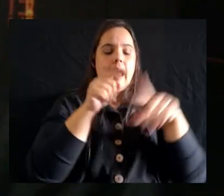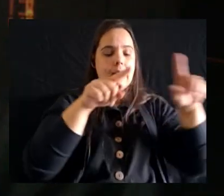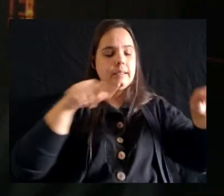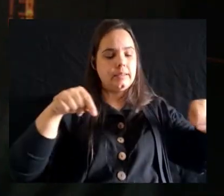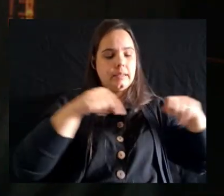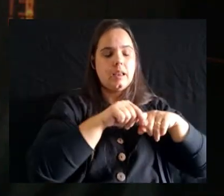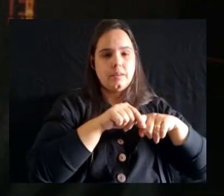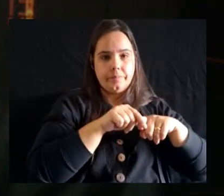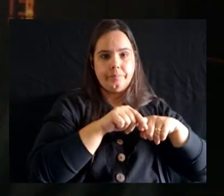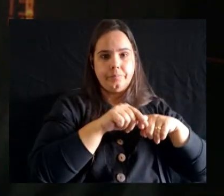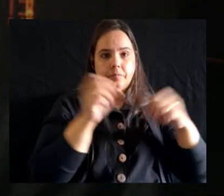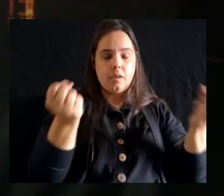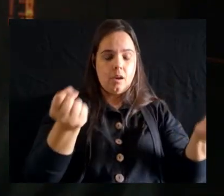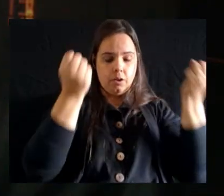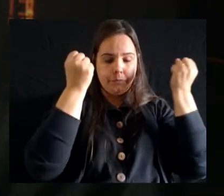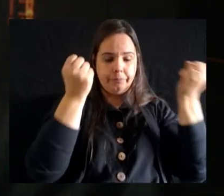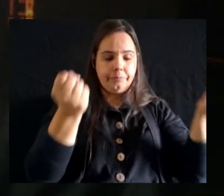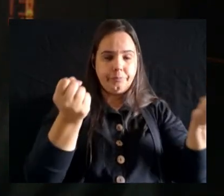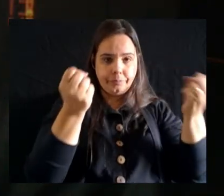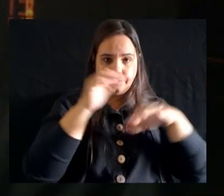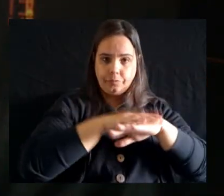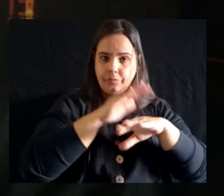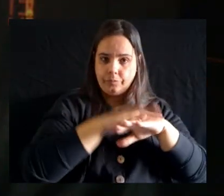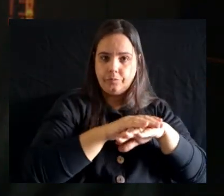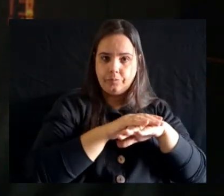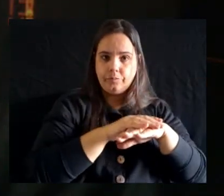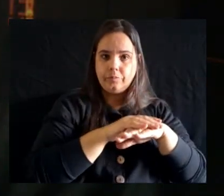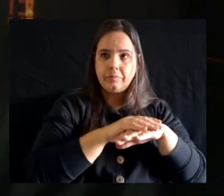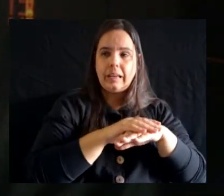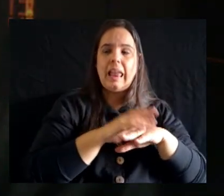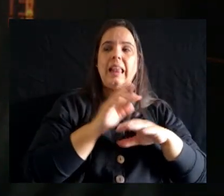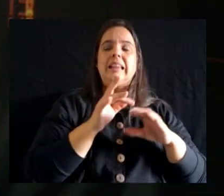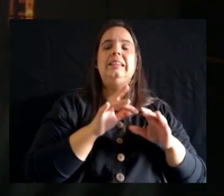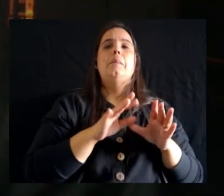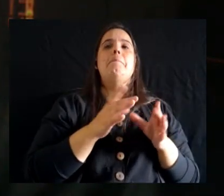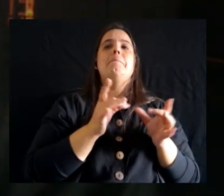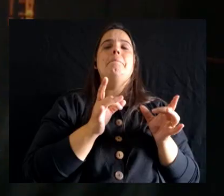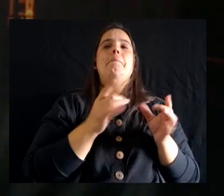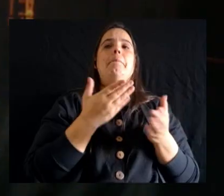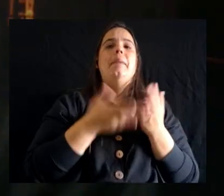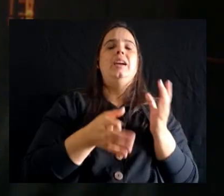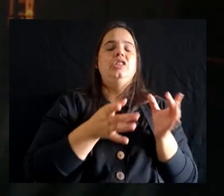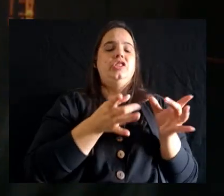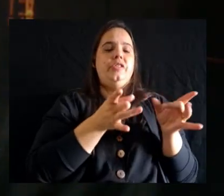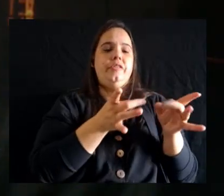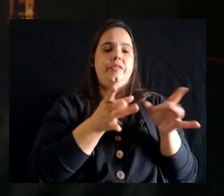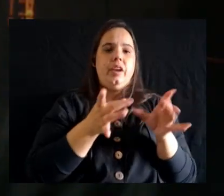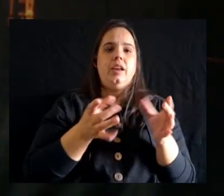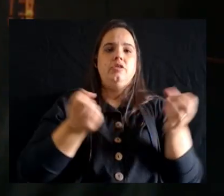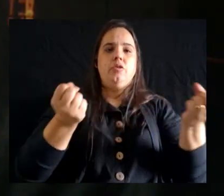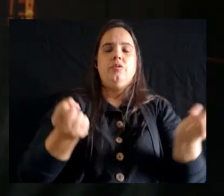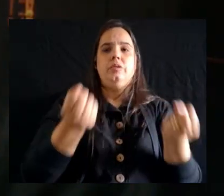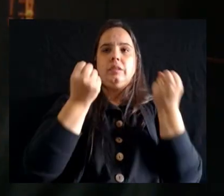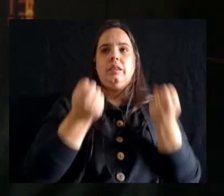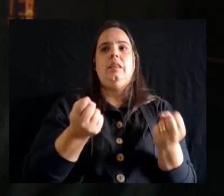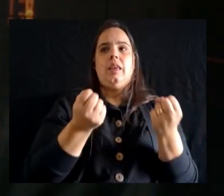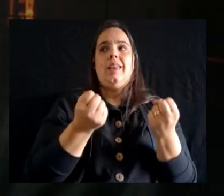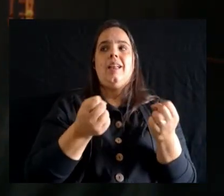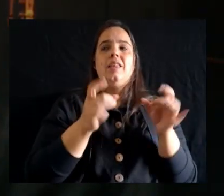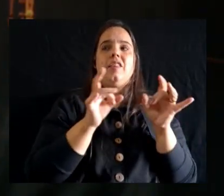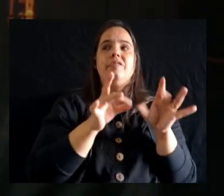academias, aliás, elas estão deixando de vender apenas o treino para vender um estilo de vida? Será que